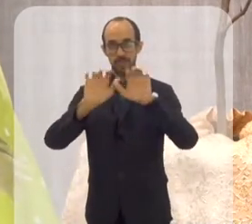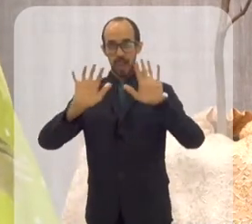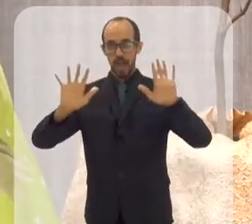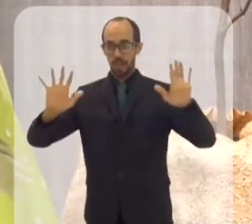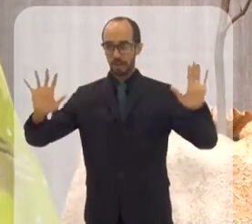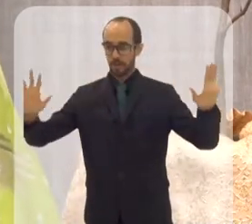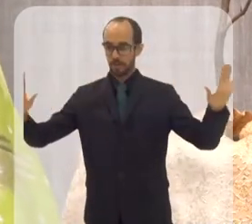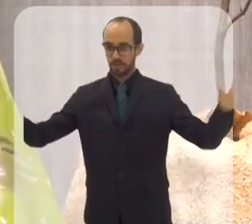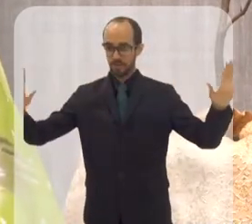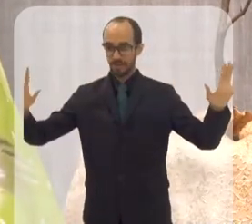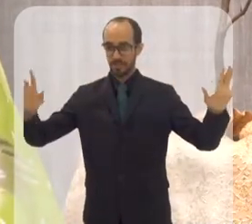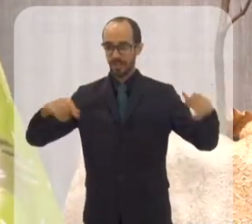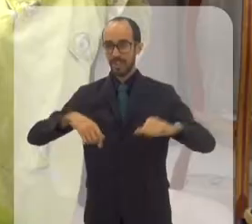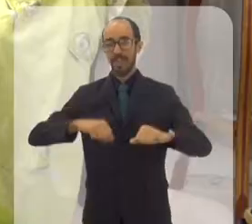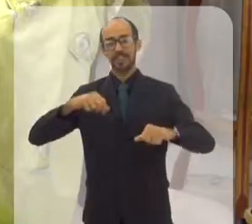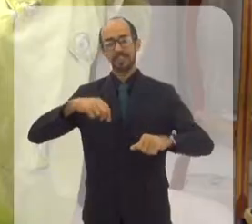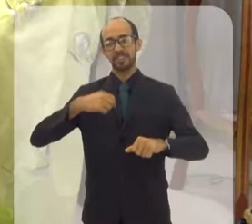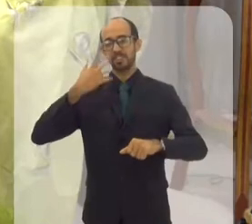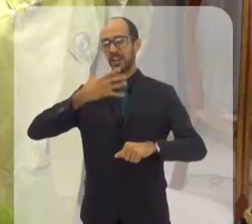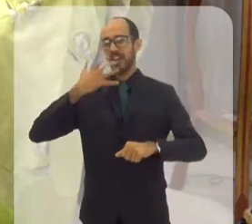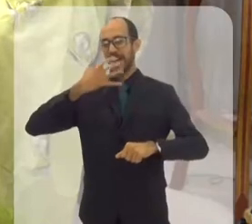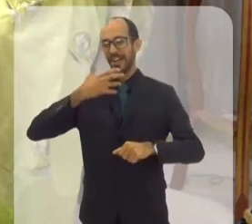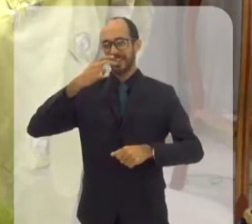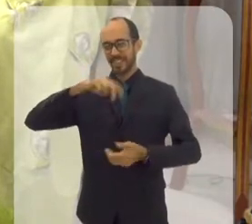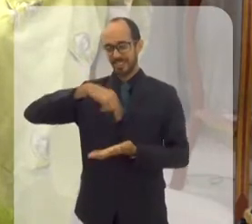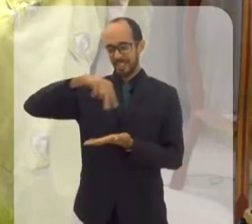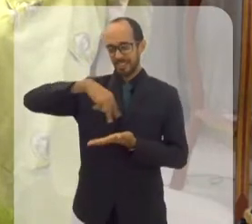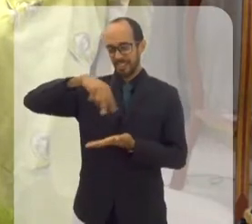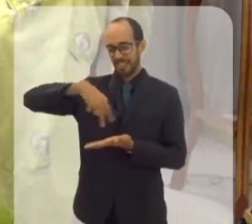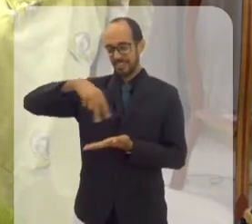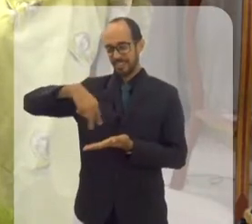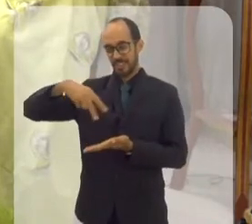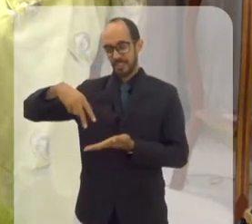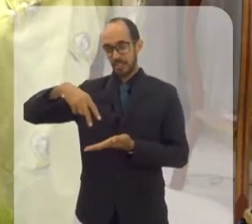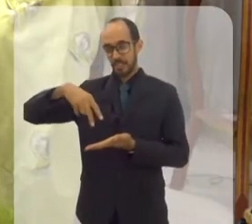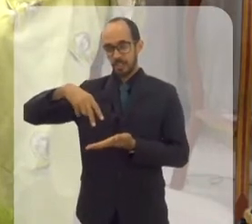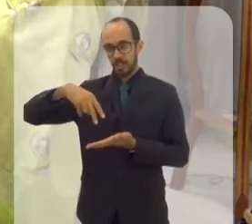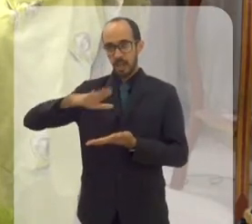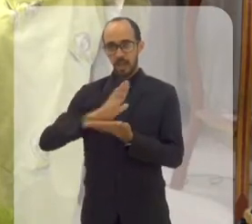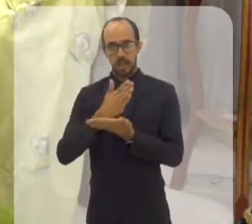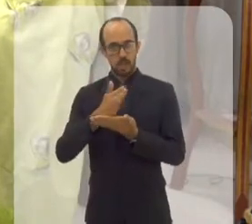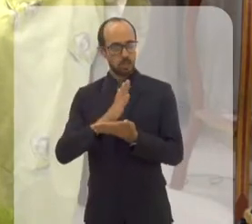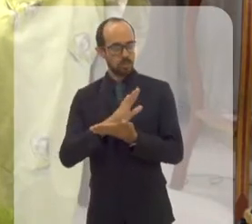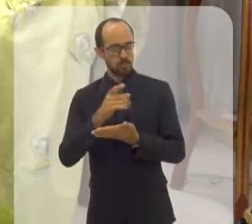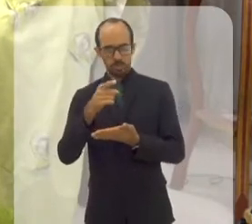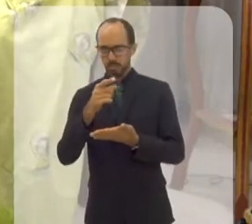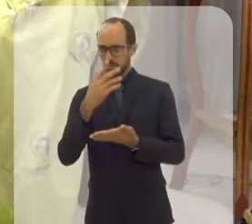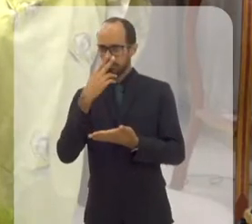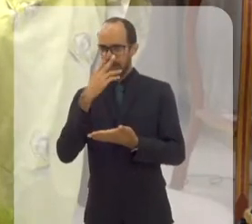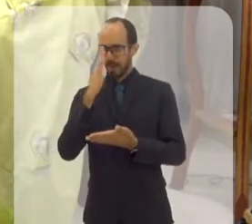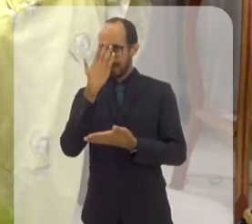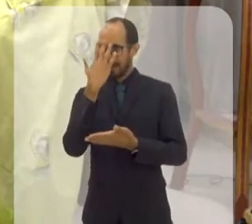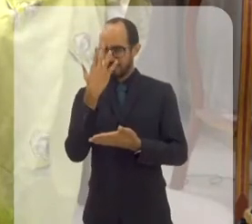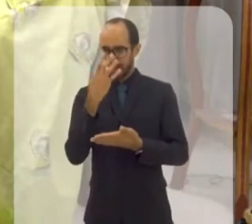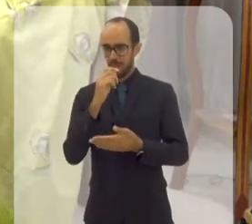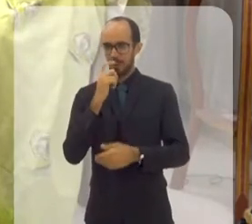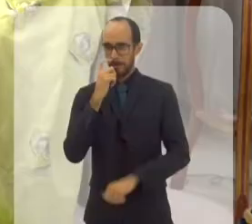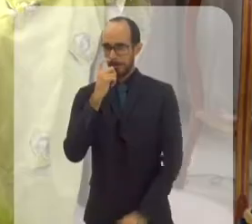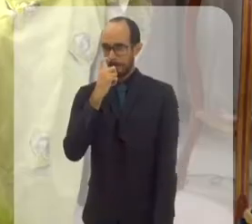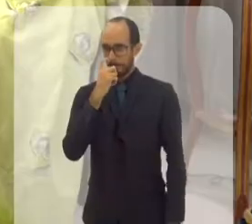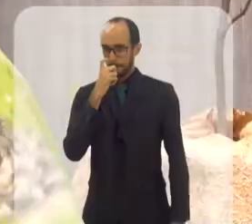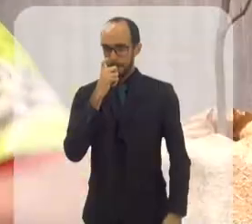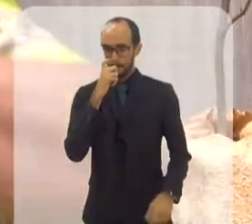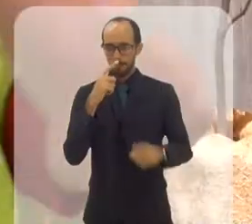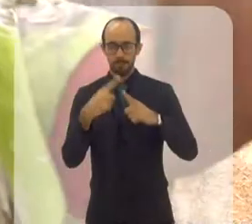cortina do altar, a gente levanta e canta e dança, e são muitas posturas. E aí, tem horas que quem vem de fora acha até que é um carnaval, porque